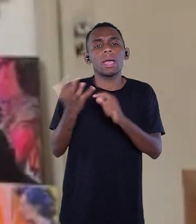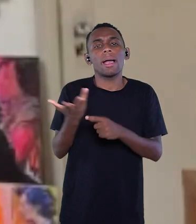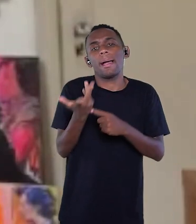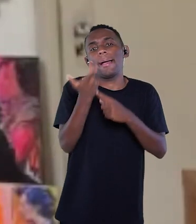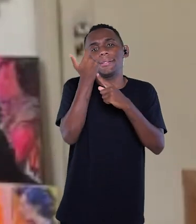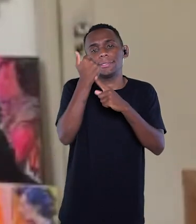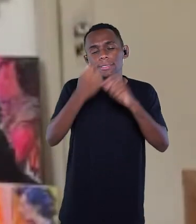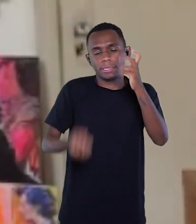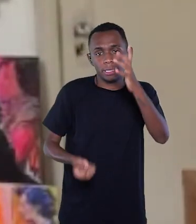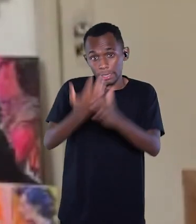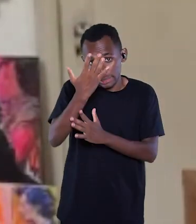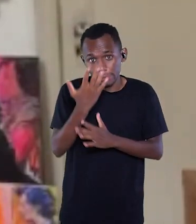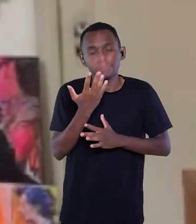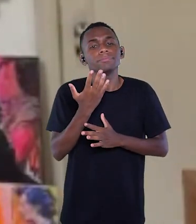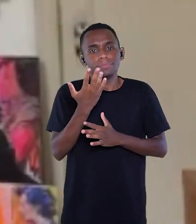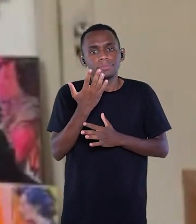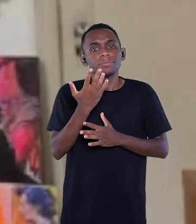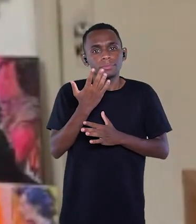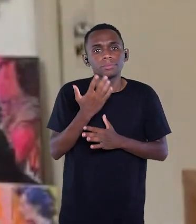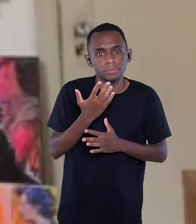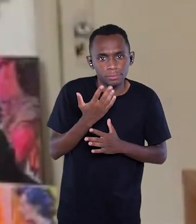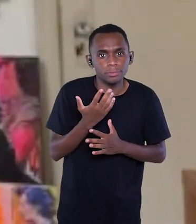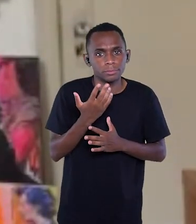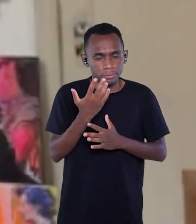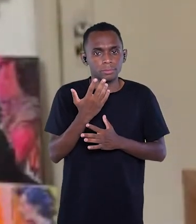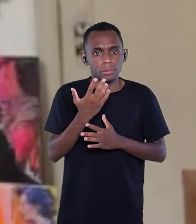fazer arte. Então, assim, inclusive uma das